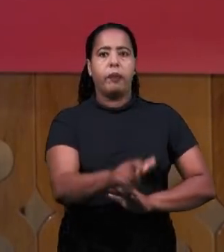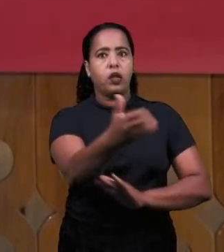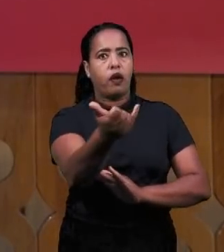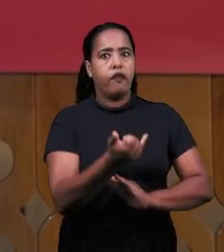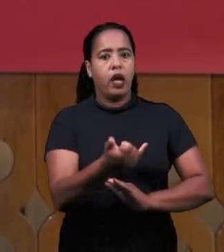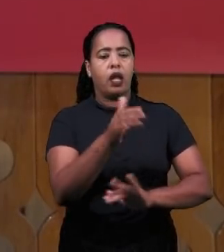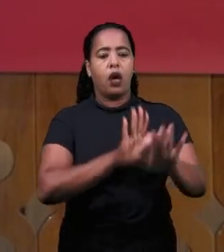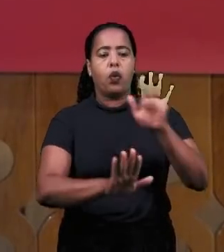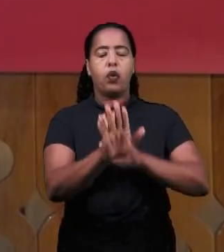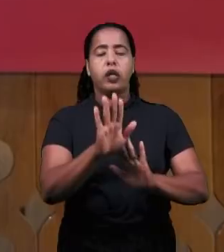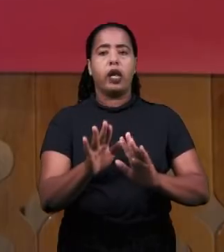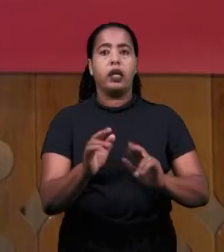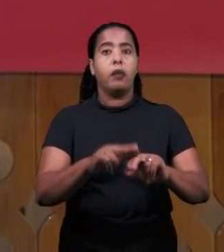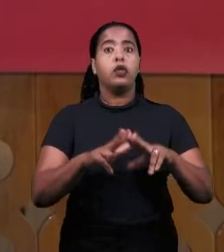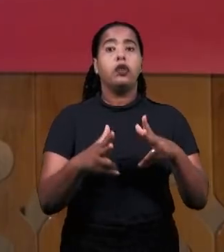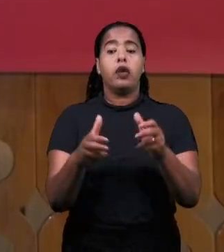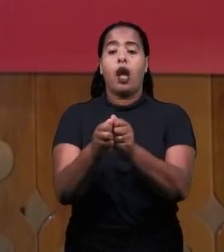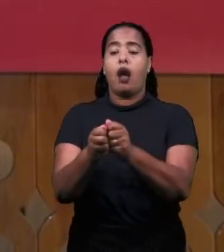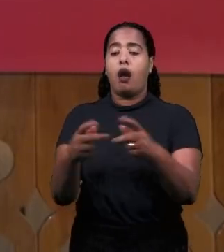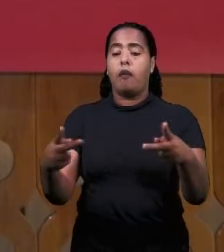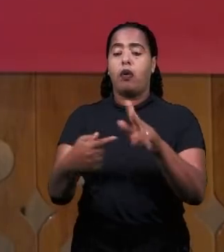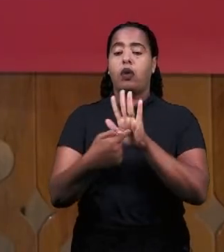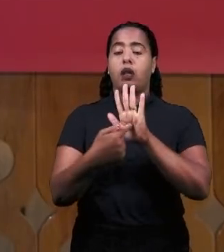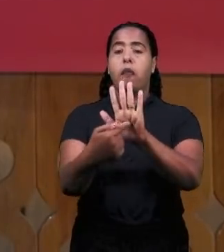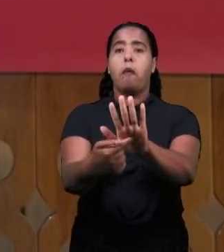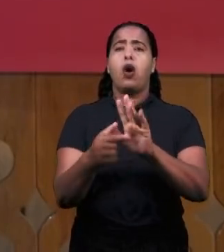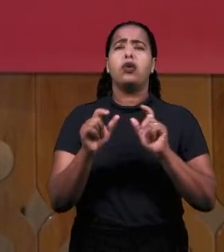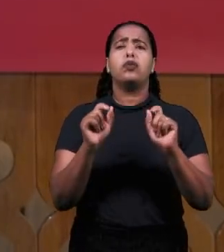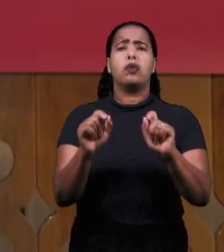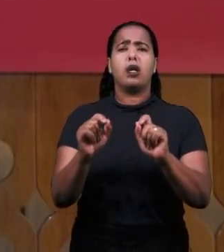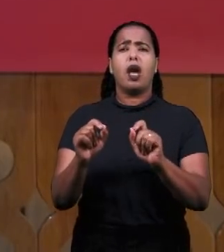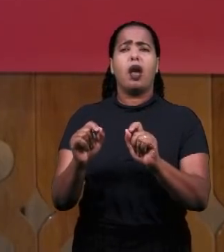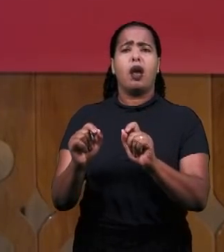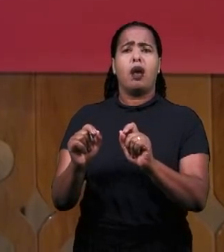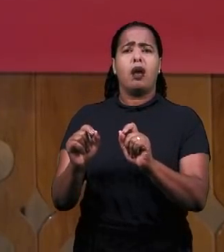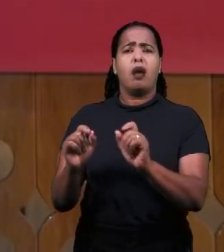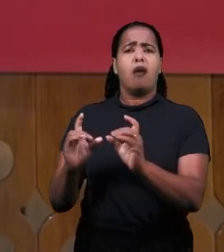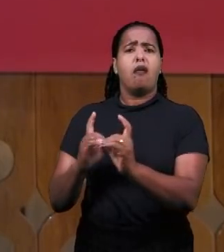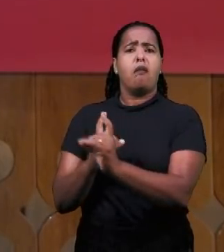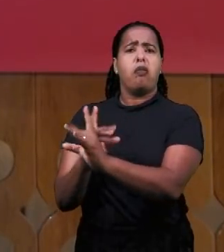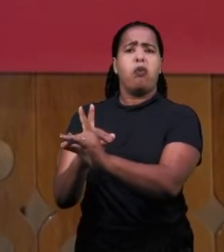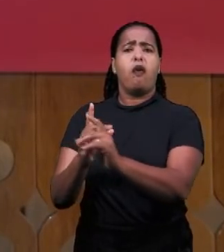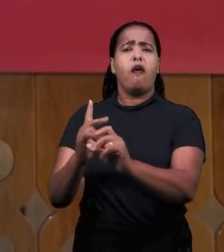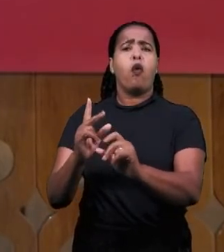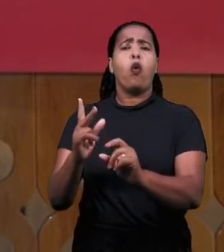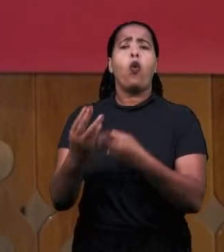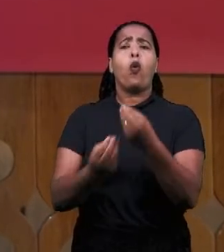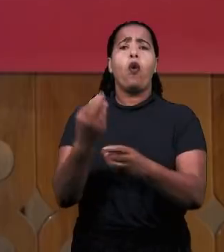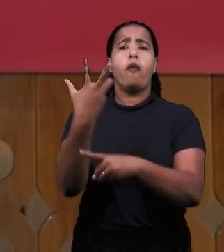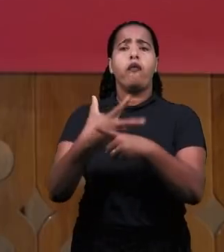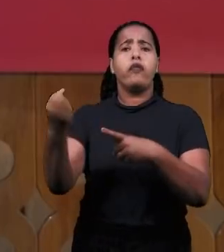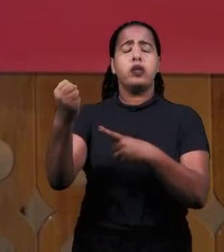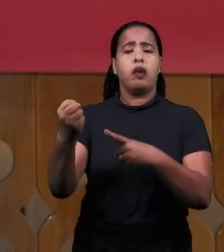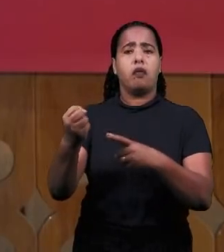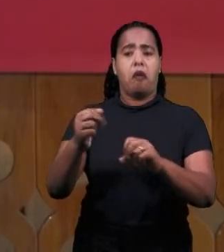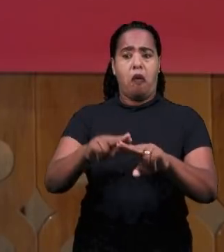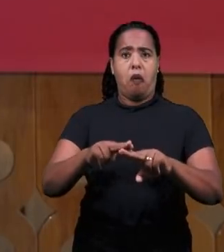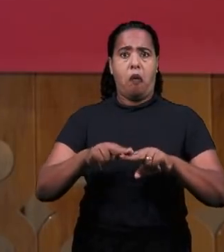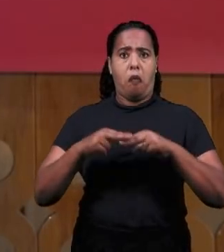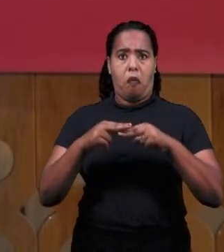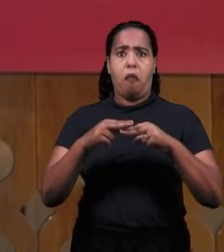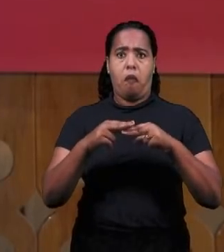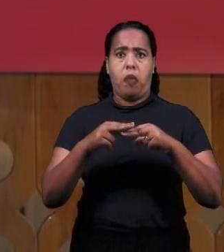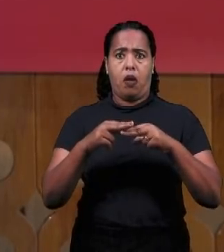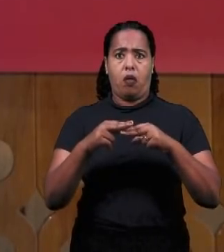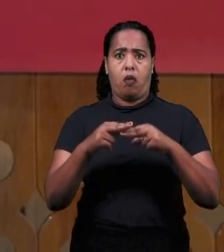Porque a profecia de Apocalipse diz que eles venceram pelo sangue e pela palavra. Então, sem essa ação, não